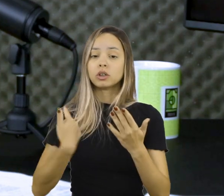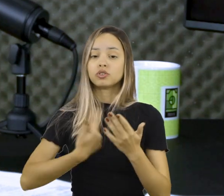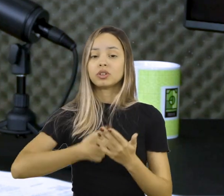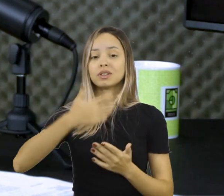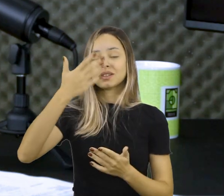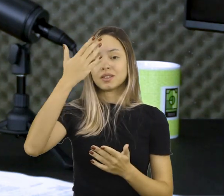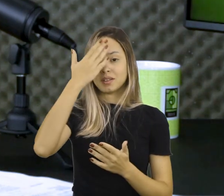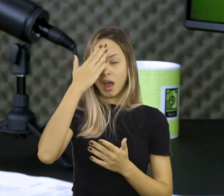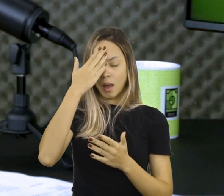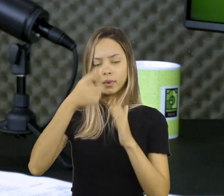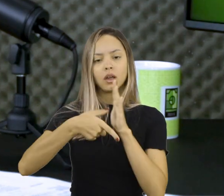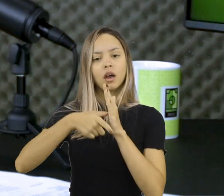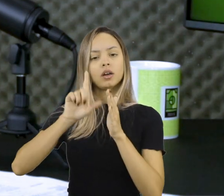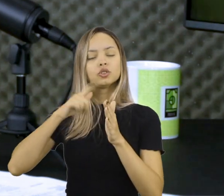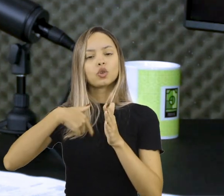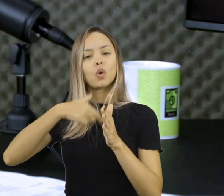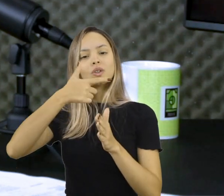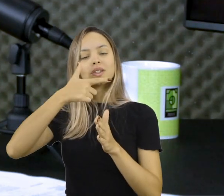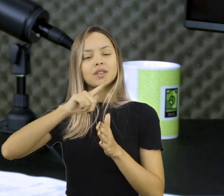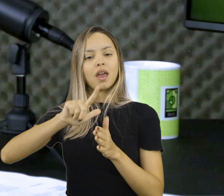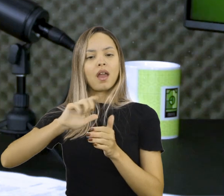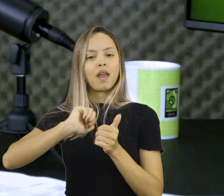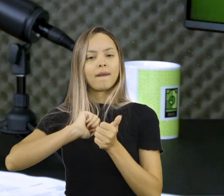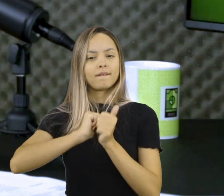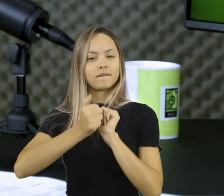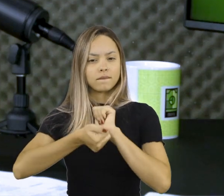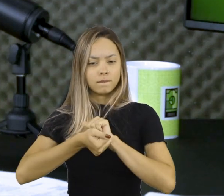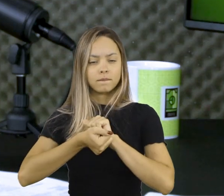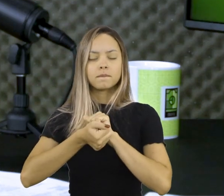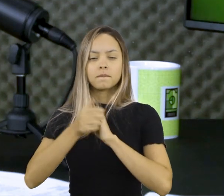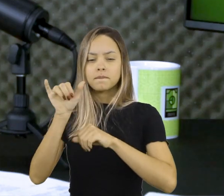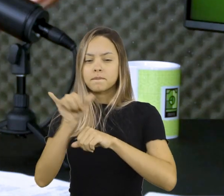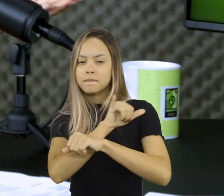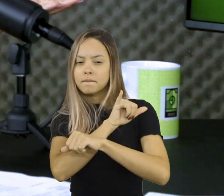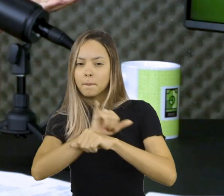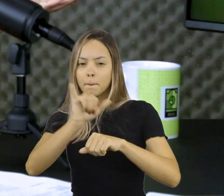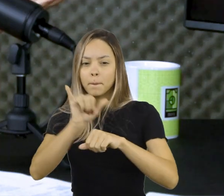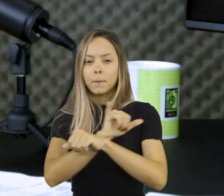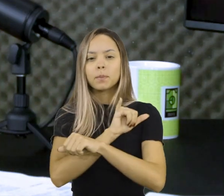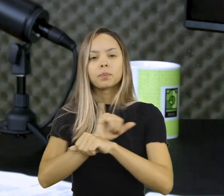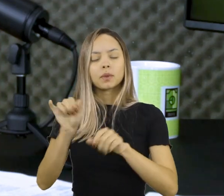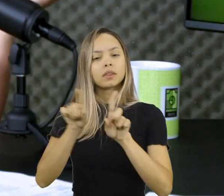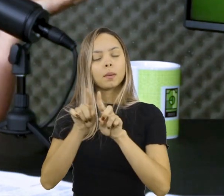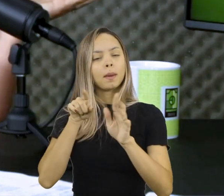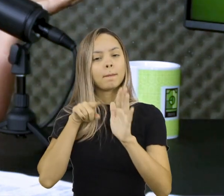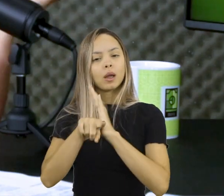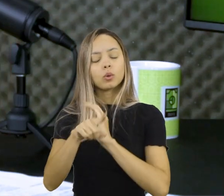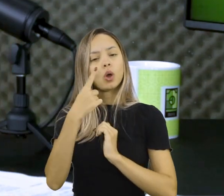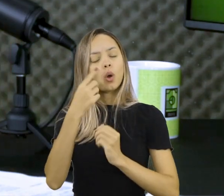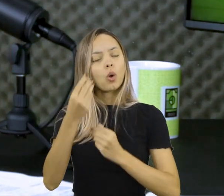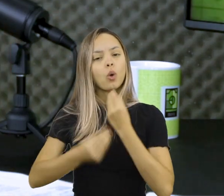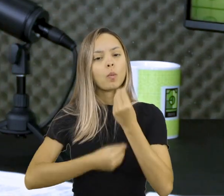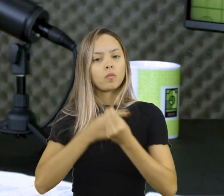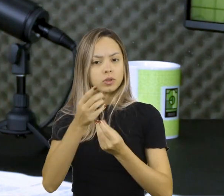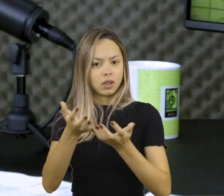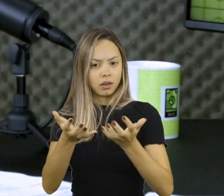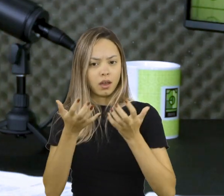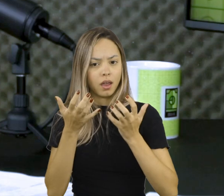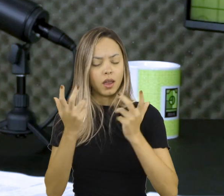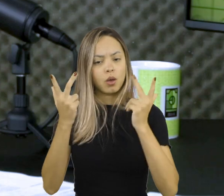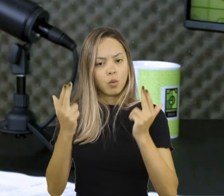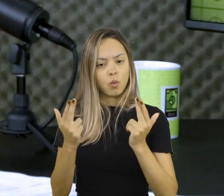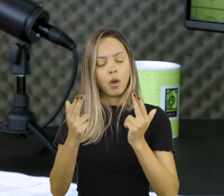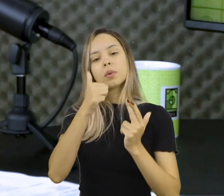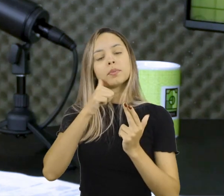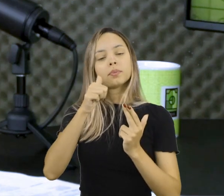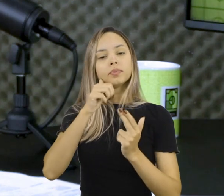a a gente já tem e mais ou menos uma ideia a gente já pergunta como é que a senhora quer como Angélica fez ali